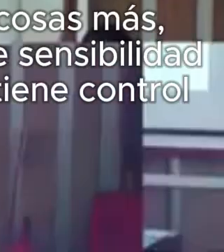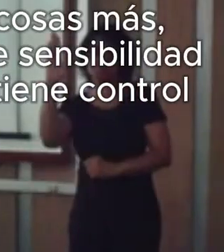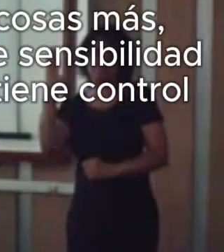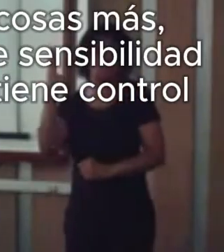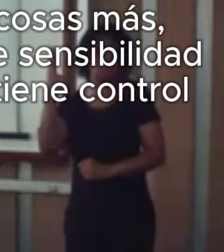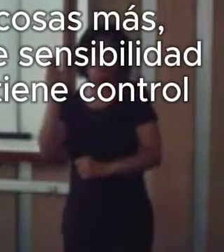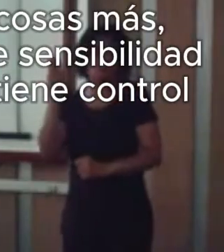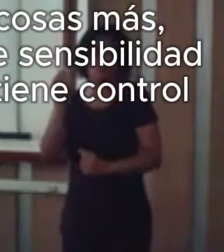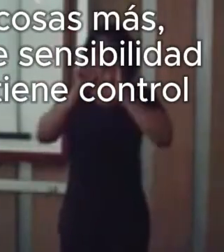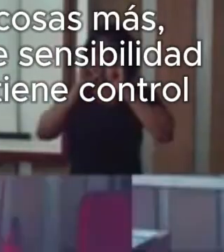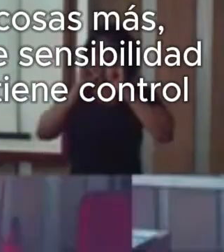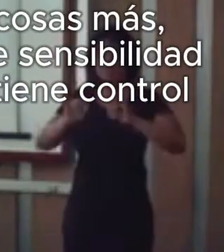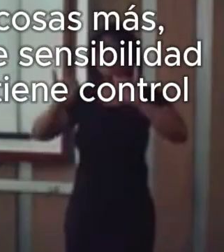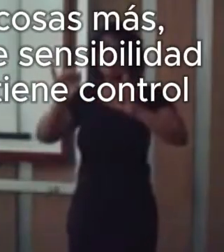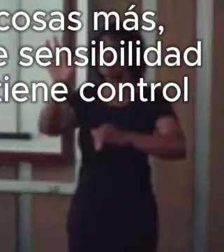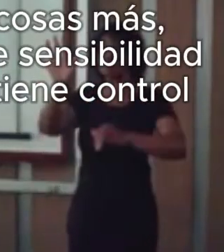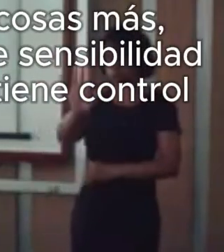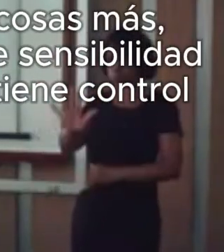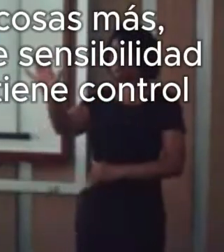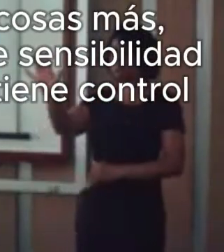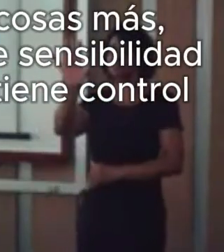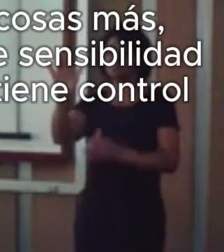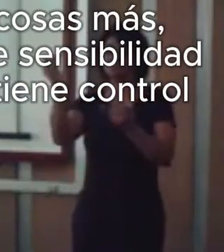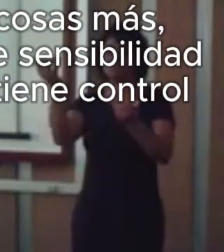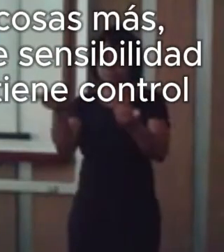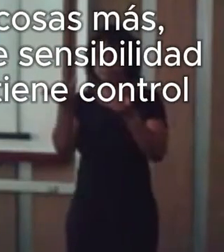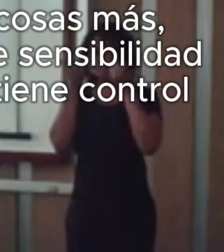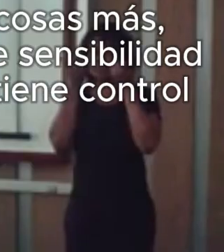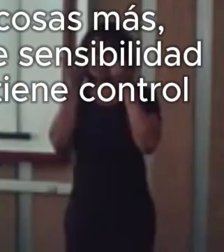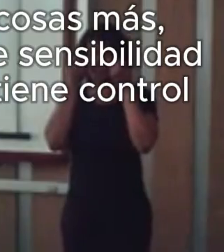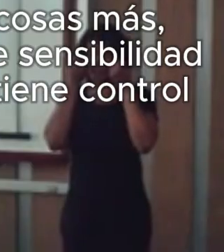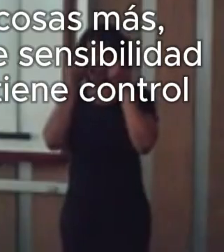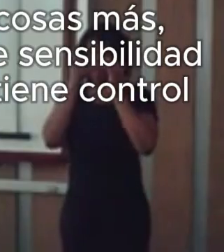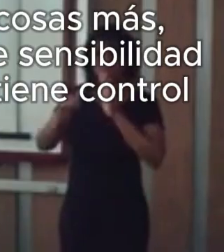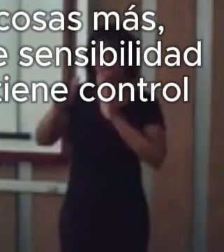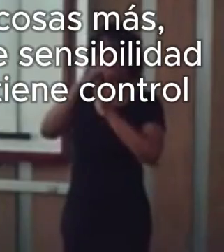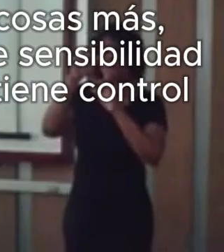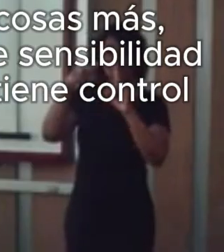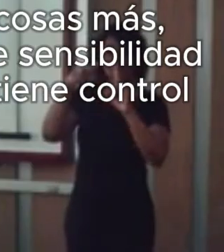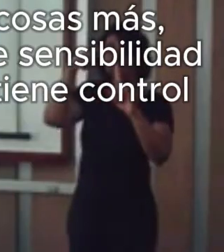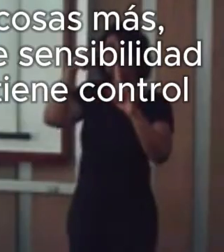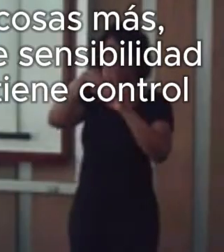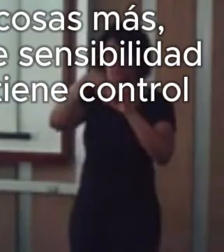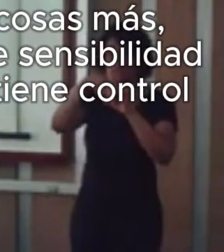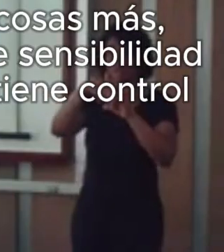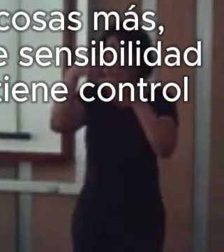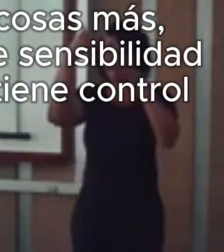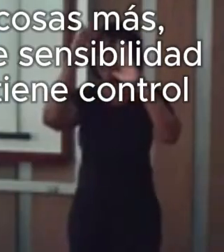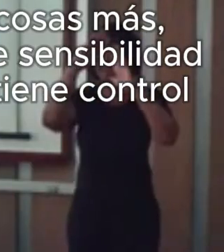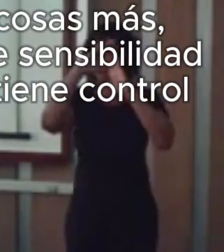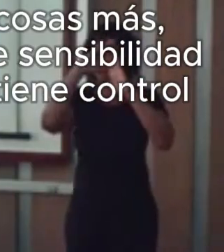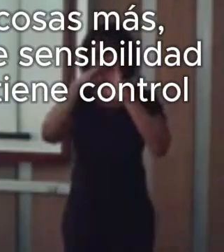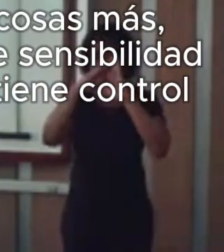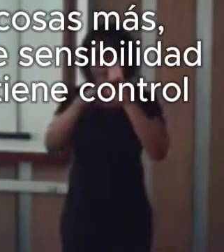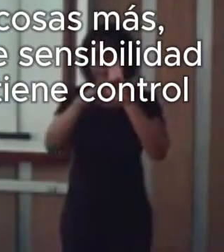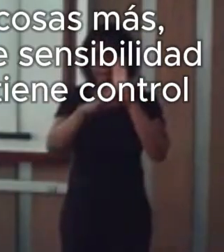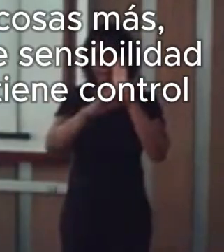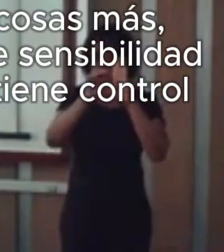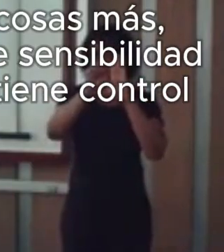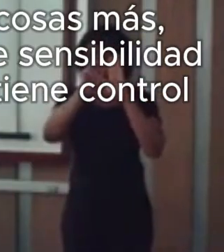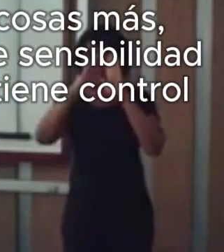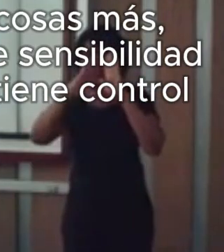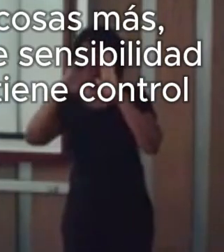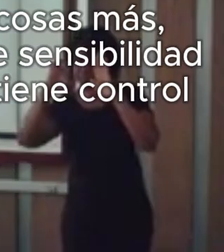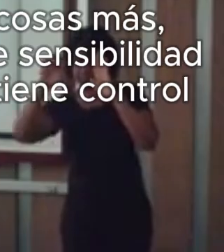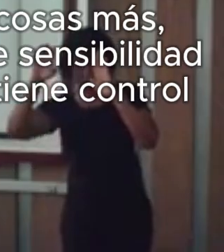e vai te dar um painel que vai te dizer o nível da lesão, várias coisas, mas vai classificar em A, B, C, D e